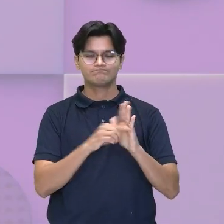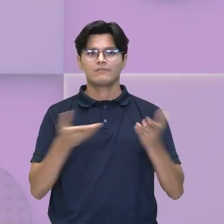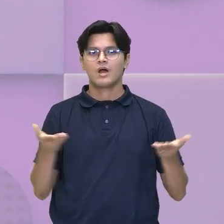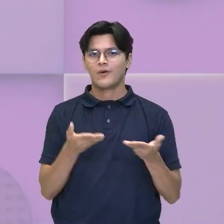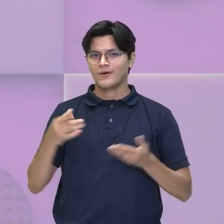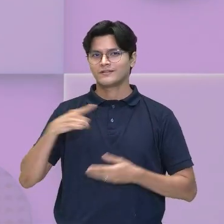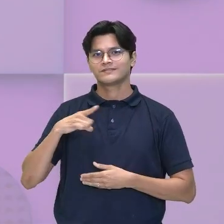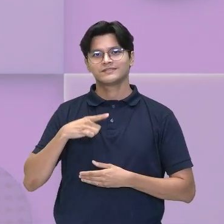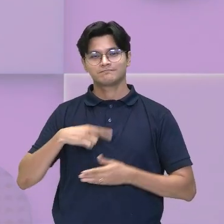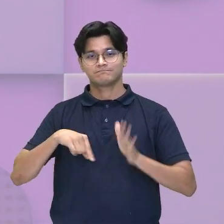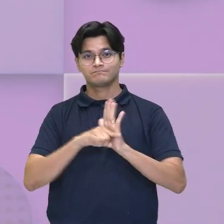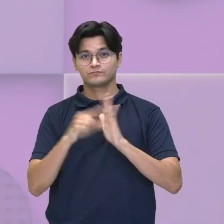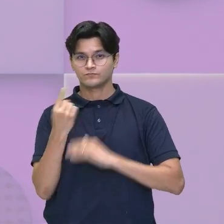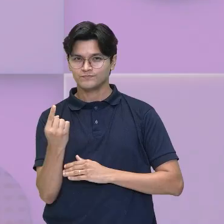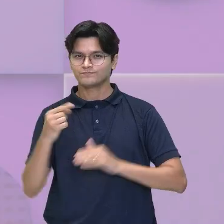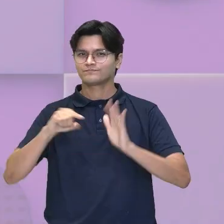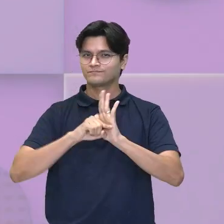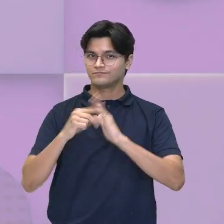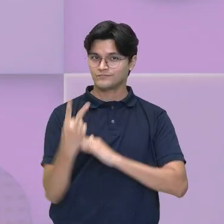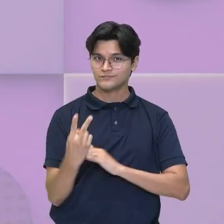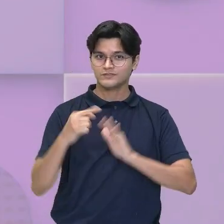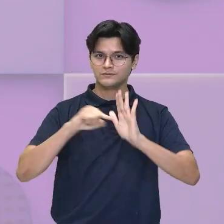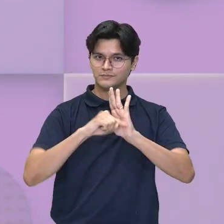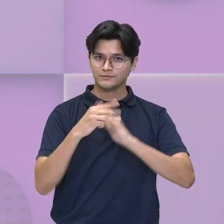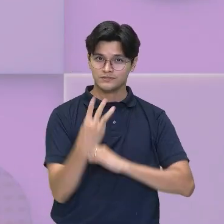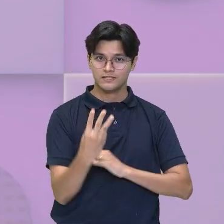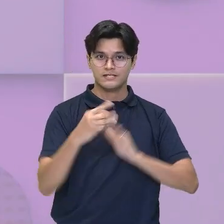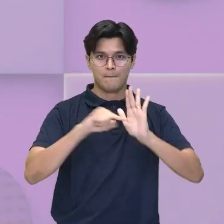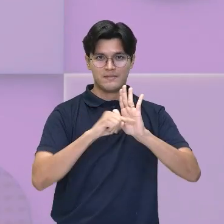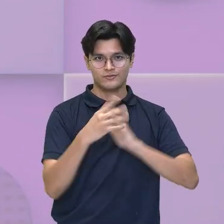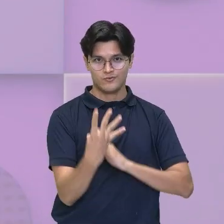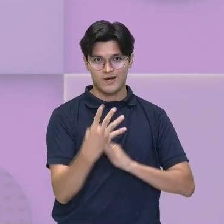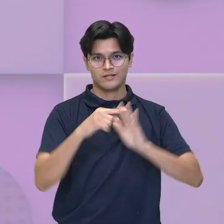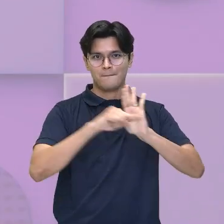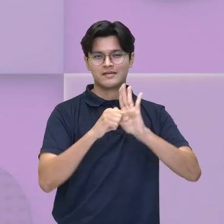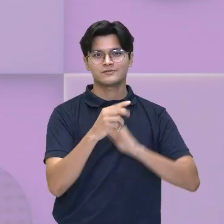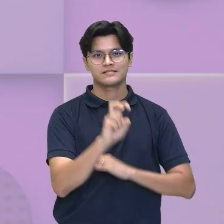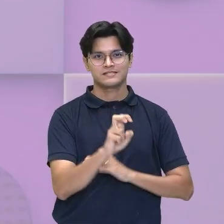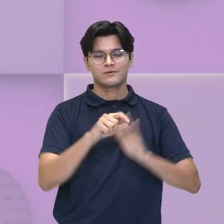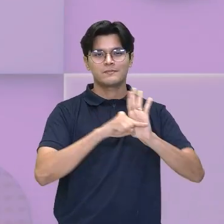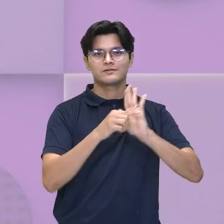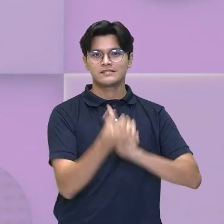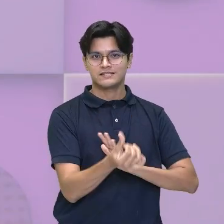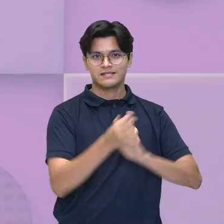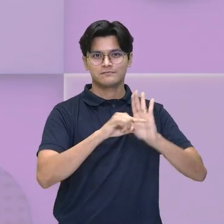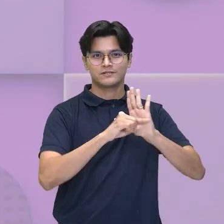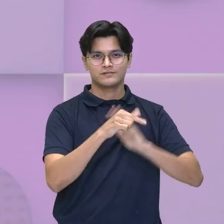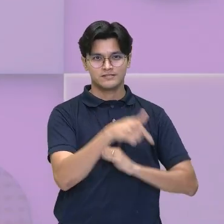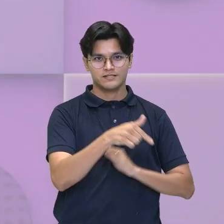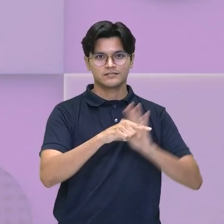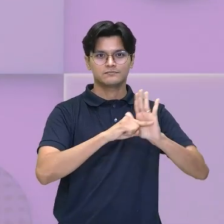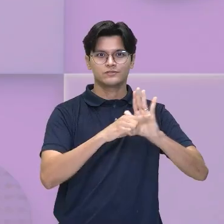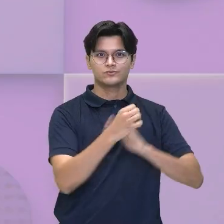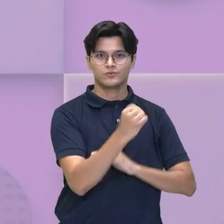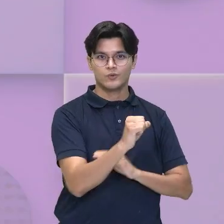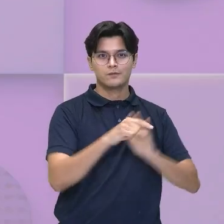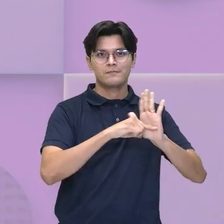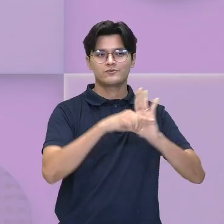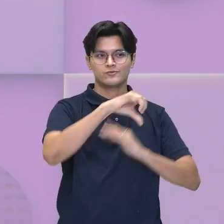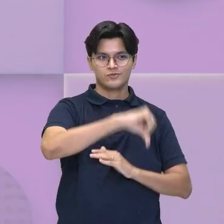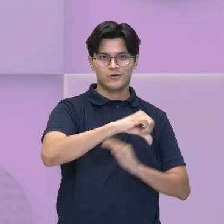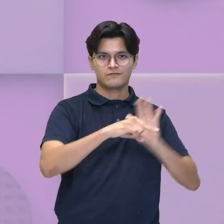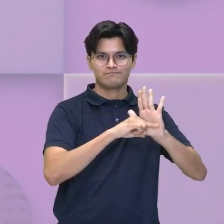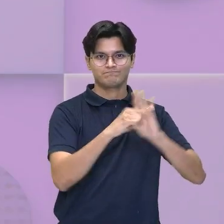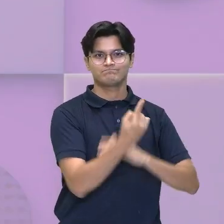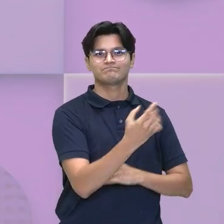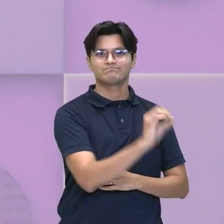menos 3, o menos 4, menos 5, menos 6, menos 7, menos 8, menos 9, menos 10 e